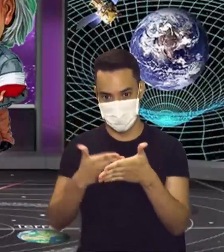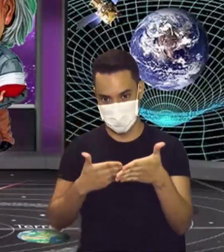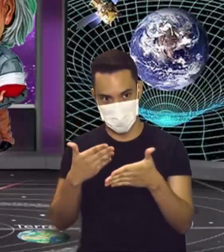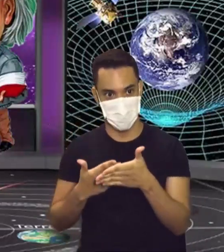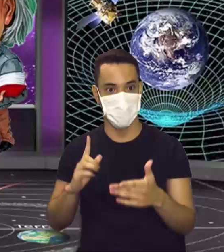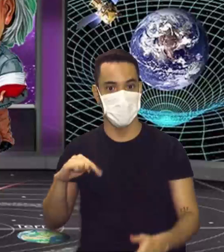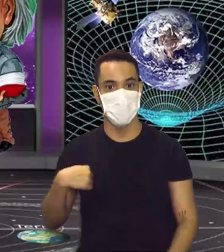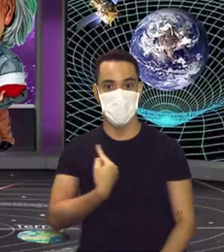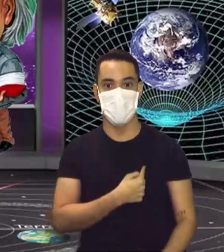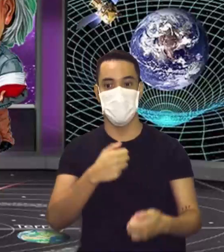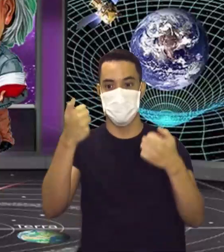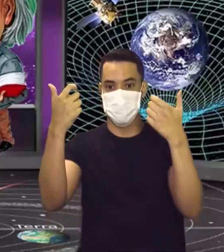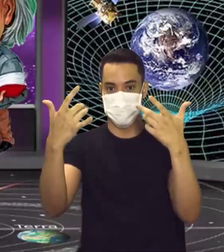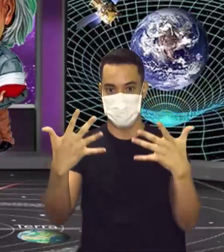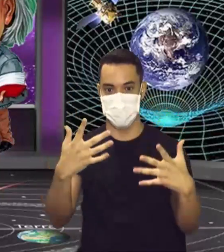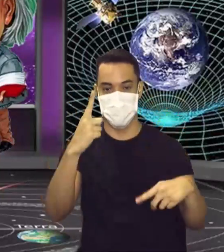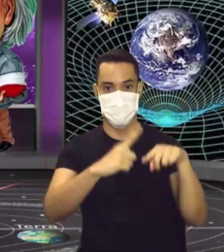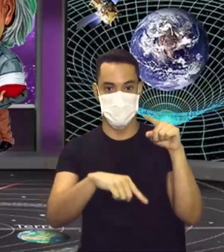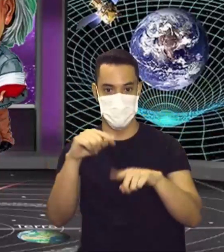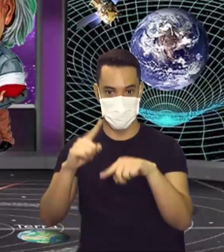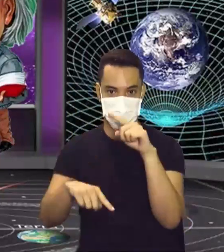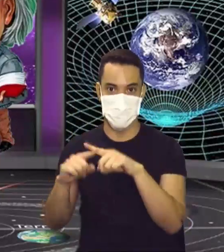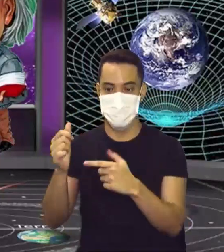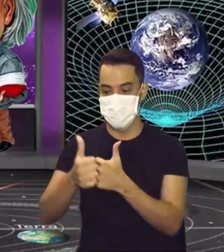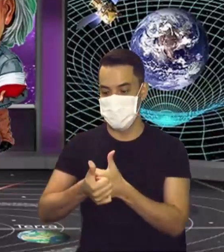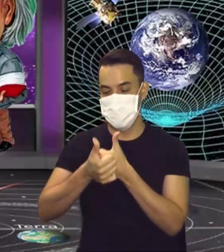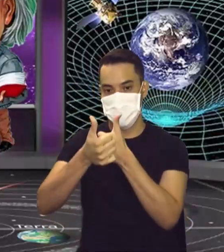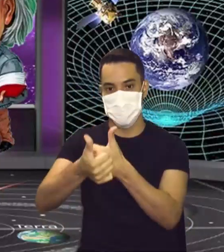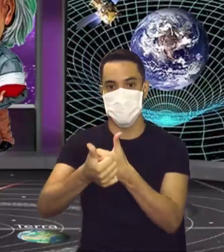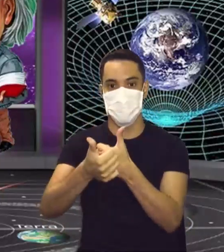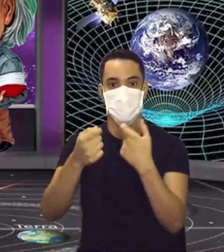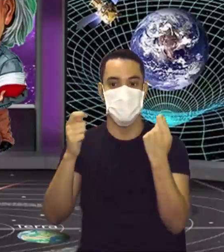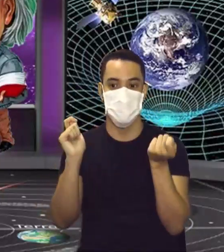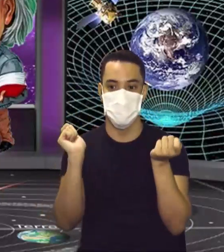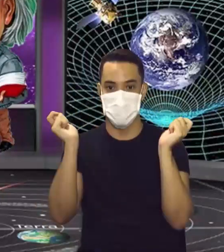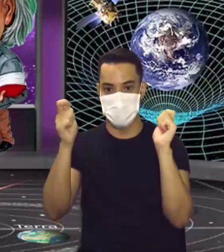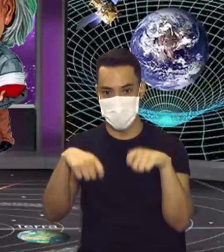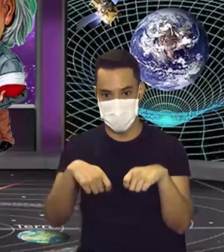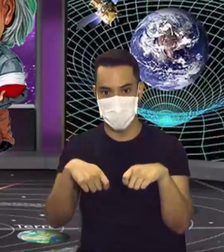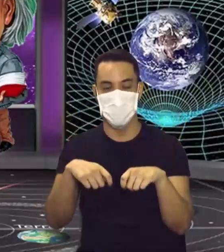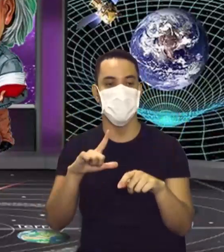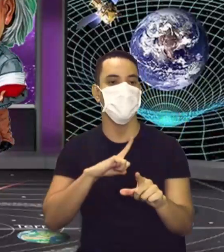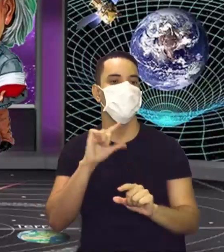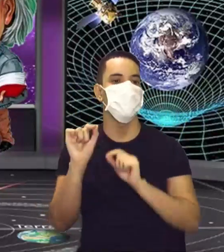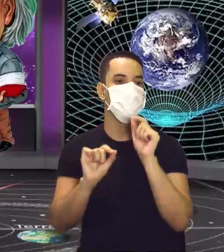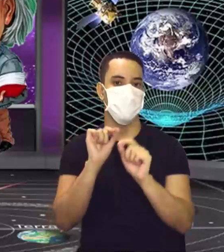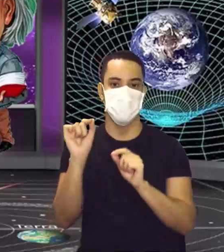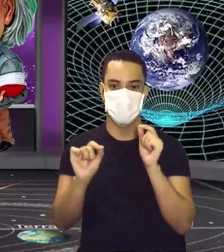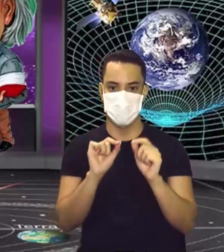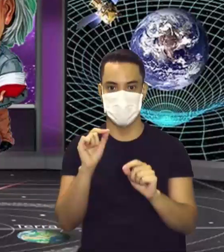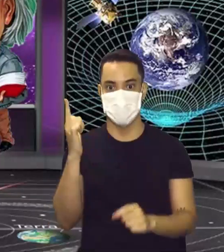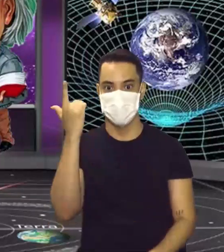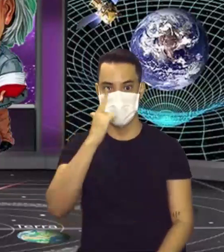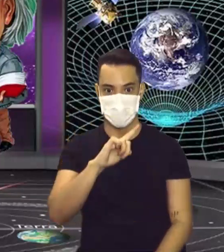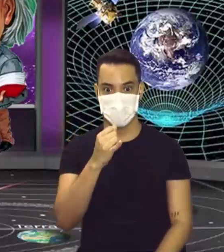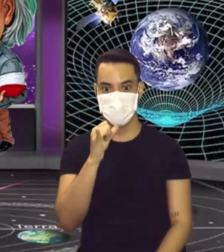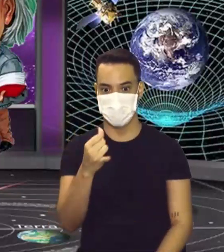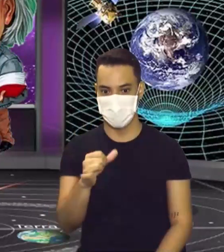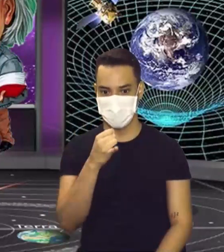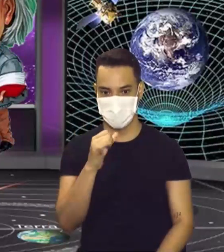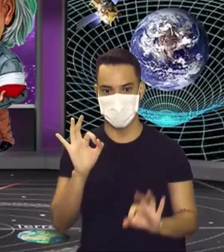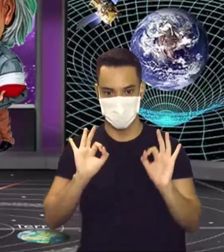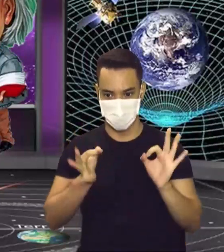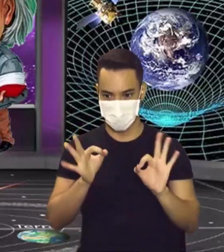nós classificamos esses materiais de acordo com a capacidade de conduzir carga,